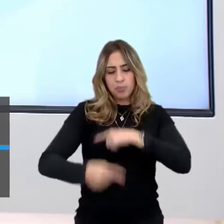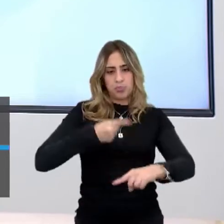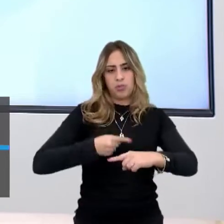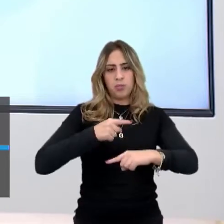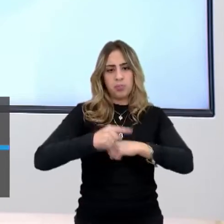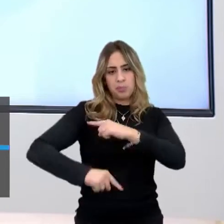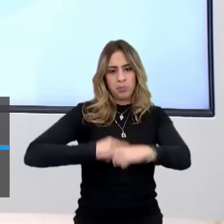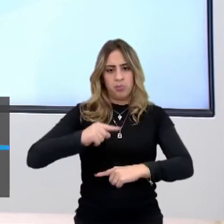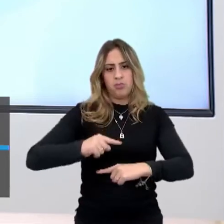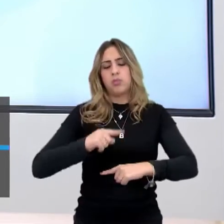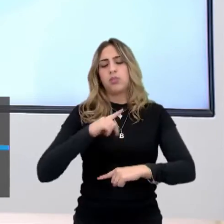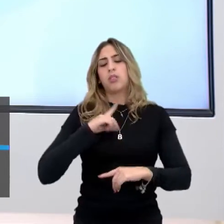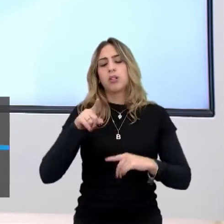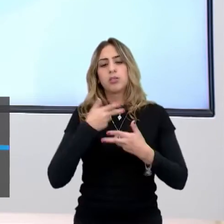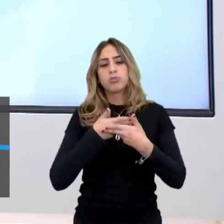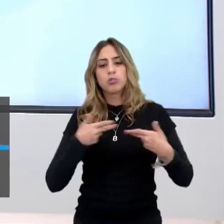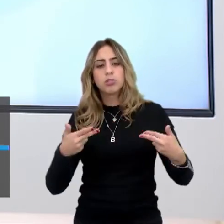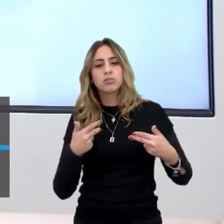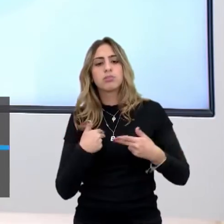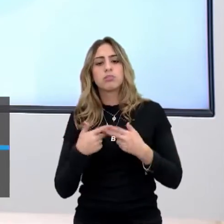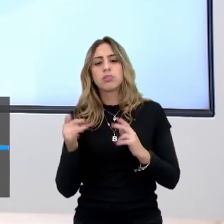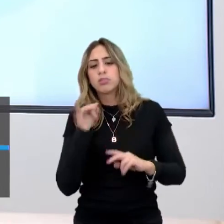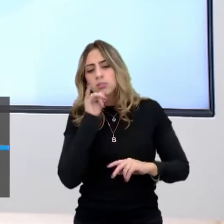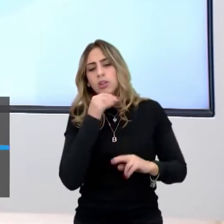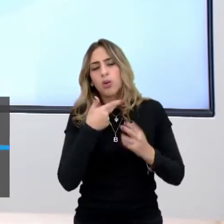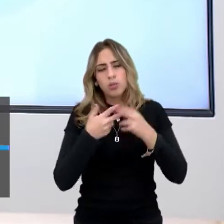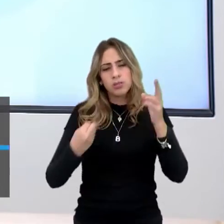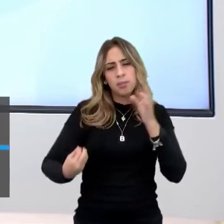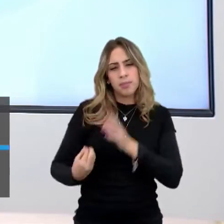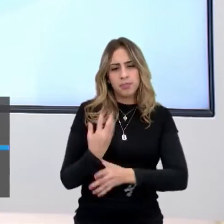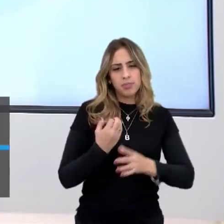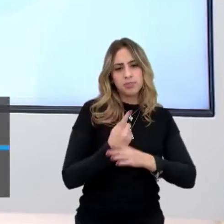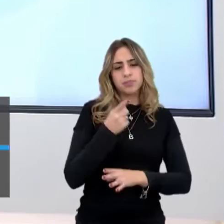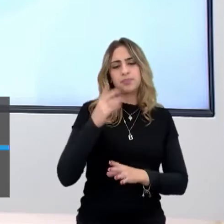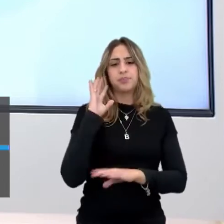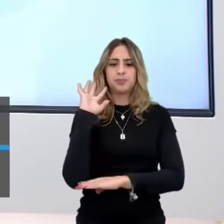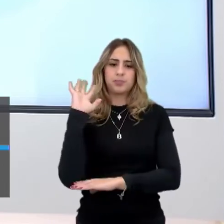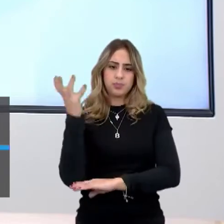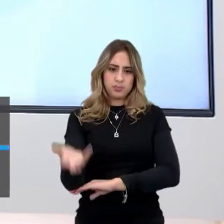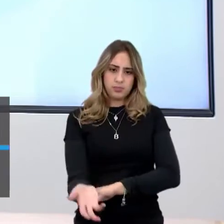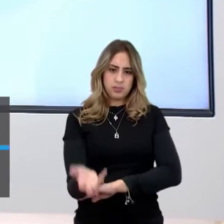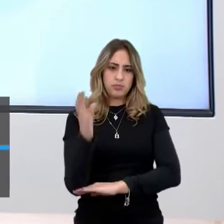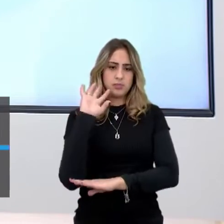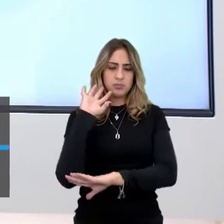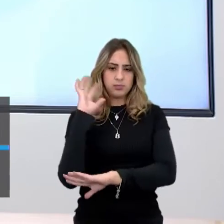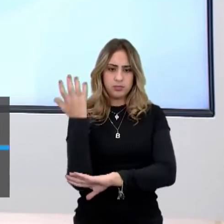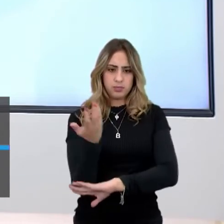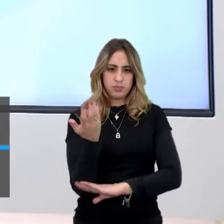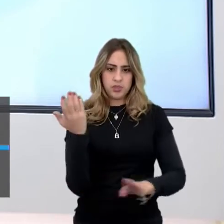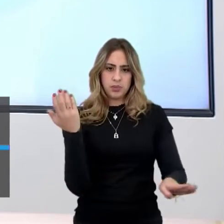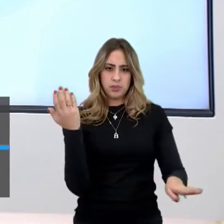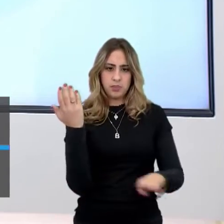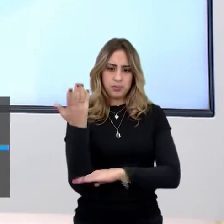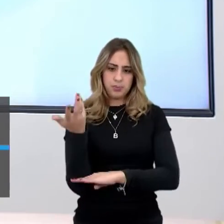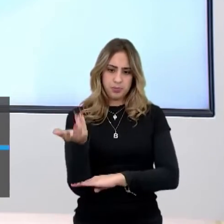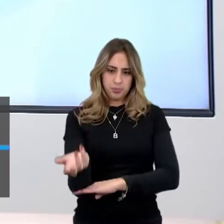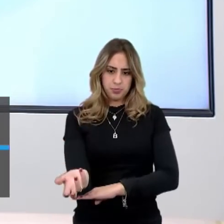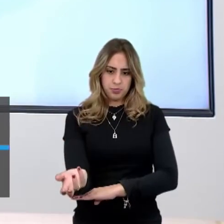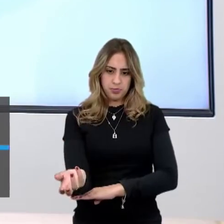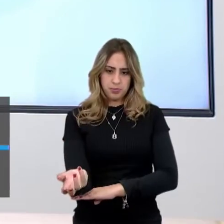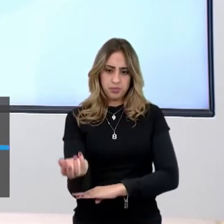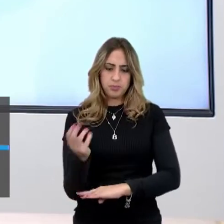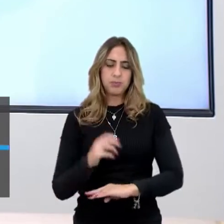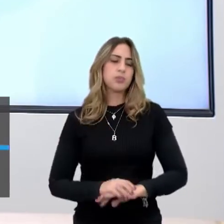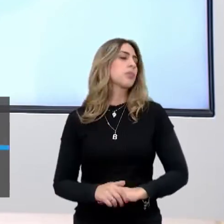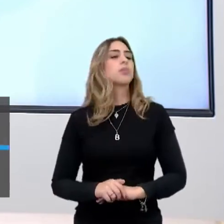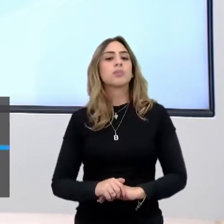outros setores. Por incrível que pareça, né? O desmatamento ele afeta a agroindústria, ele afeta o agrobusiness,